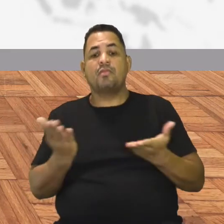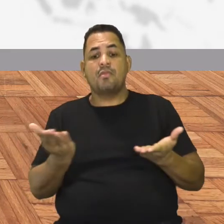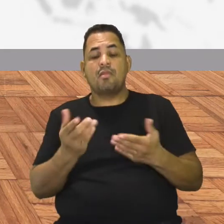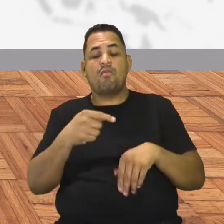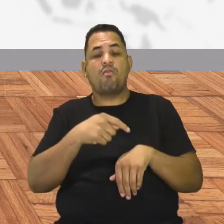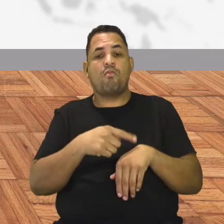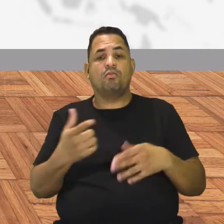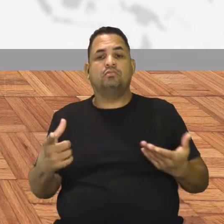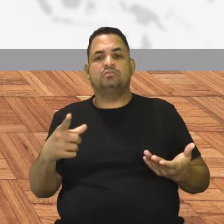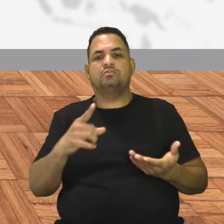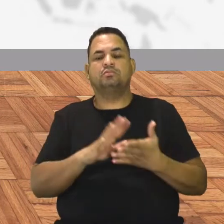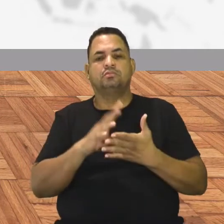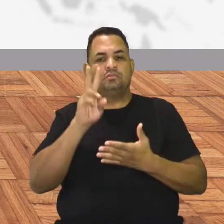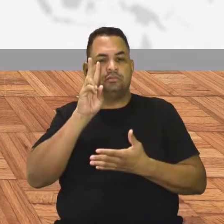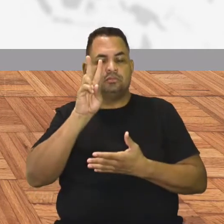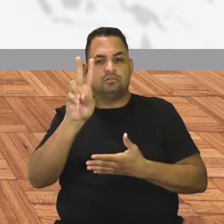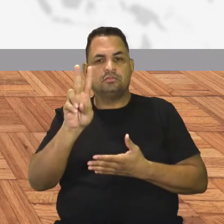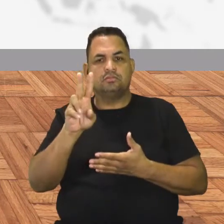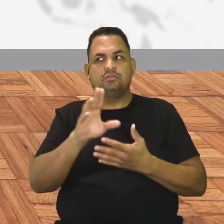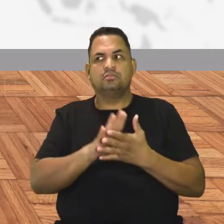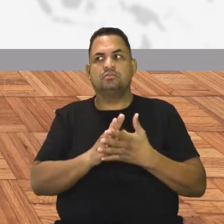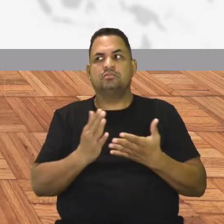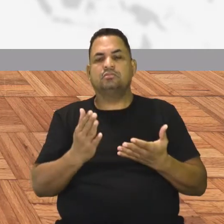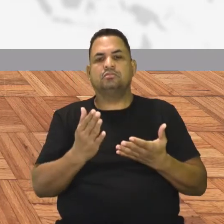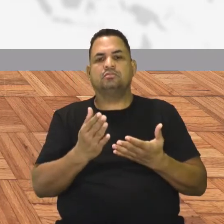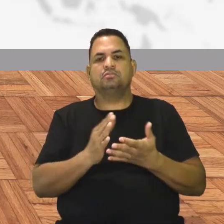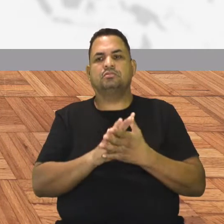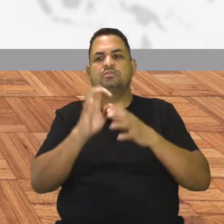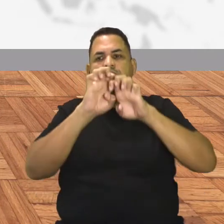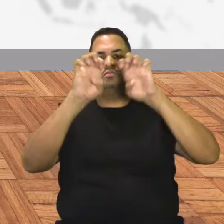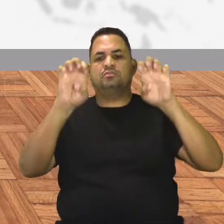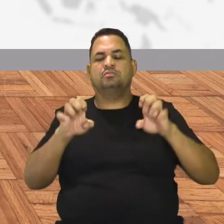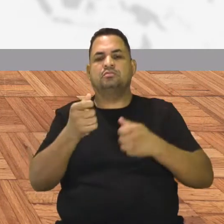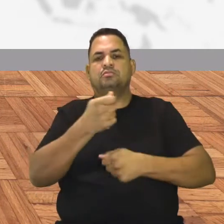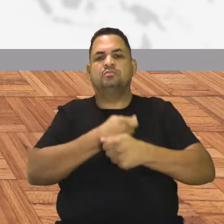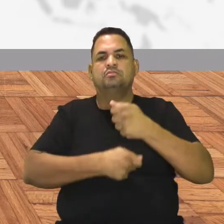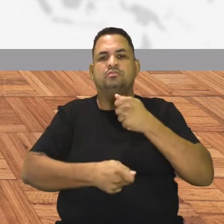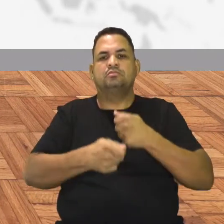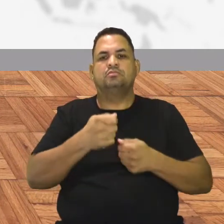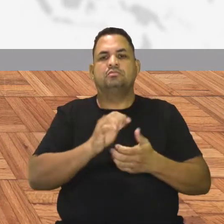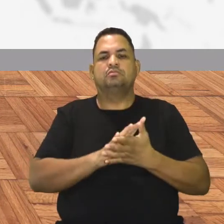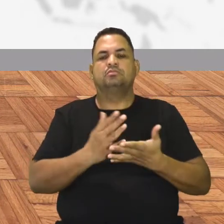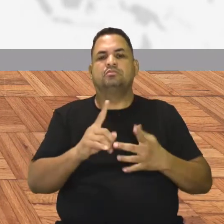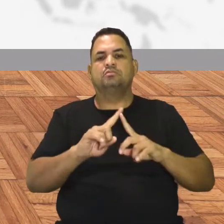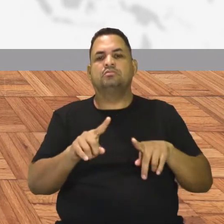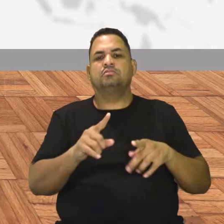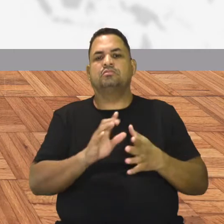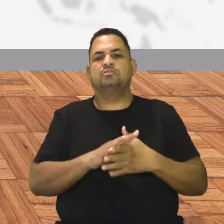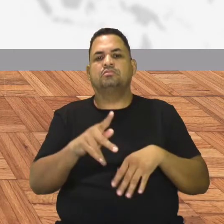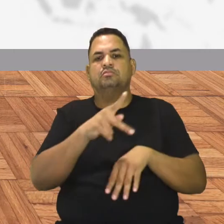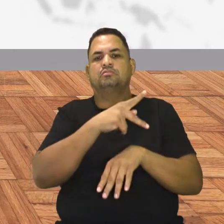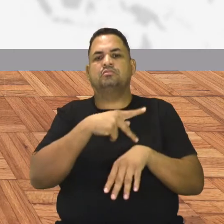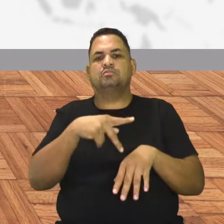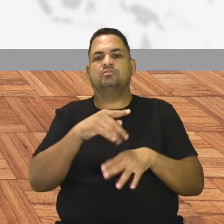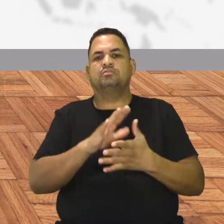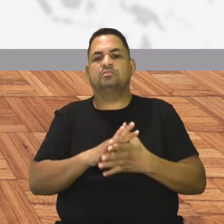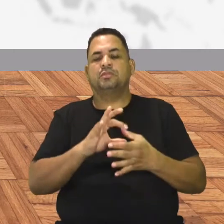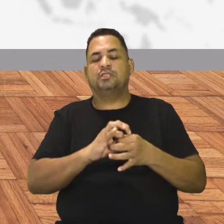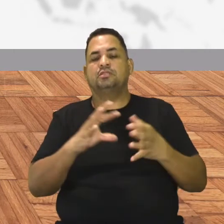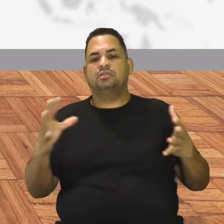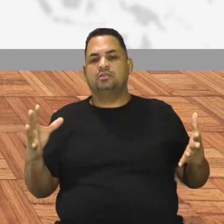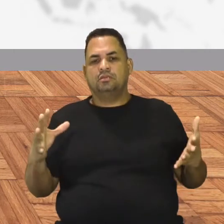Agora, nós estamos vendo ela com uma estrutura econômica, mas os países